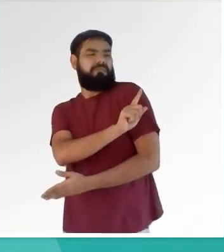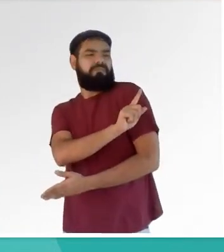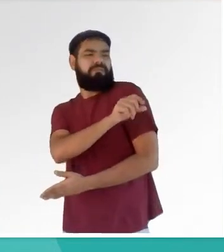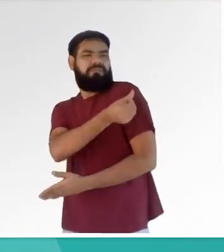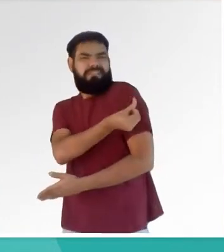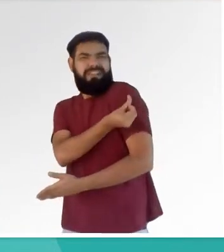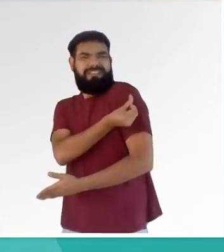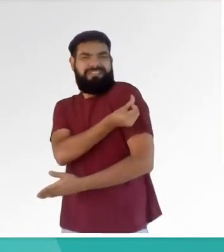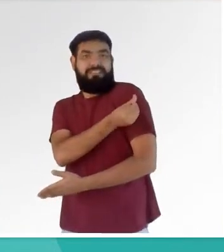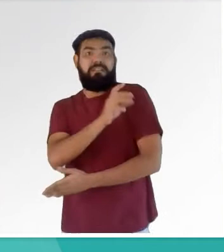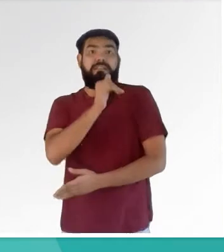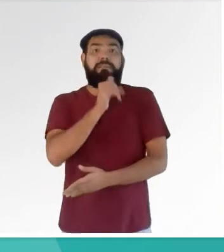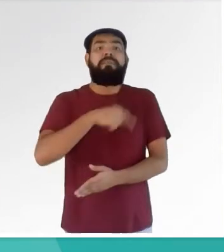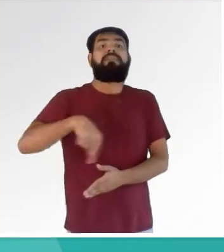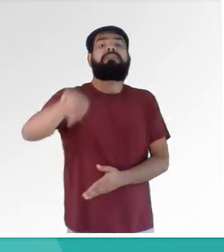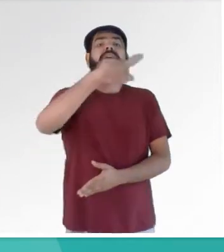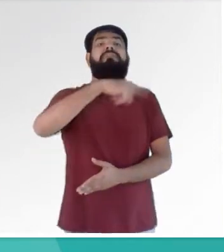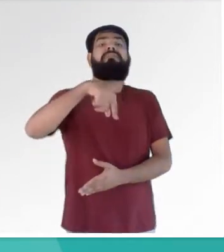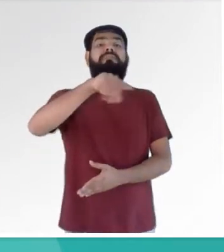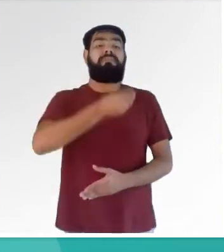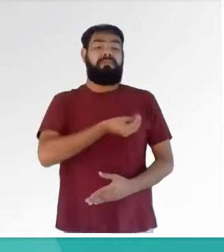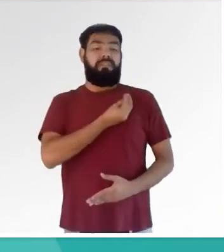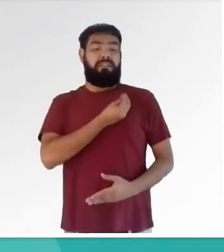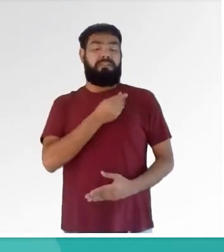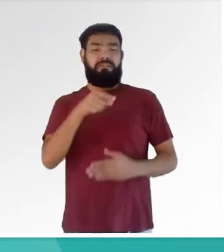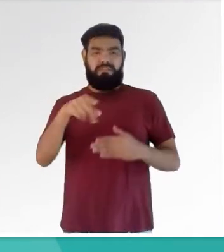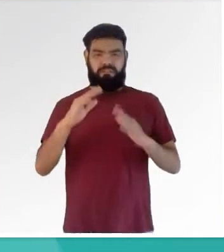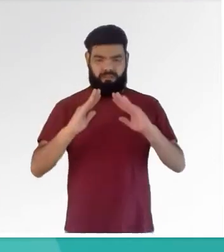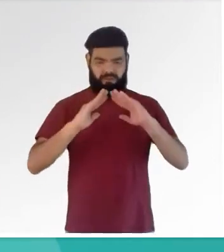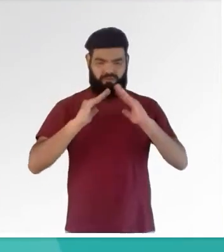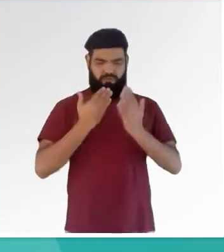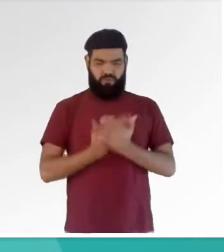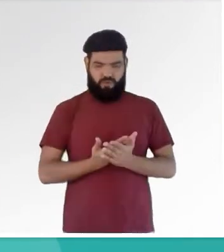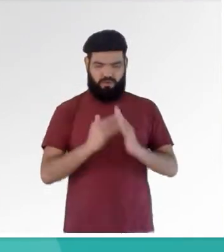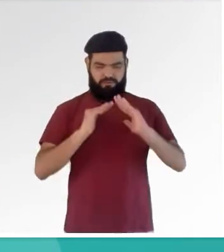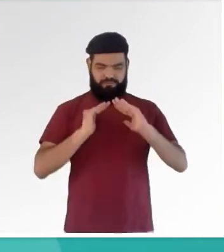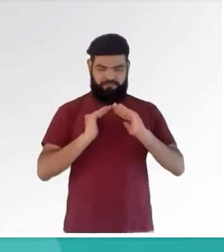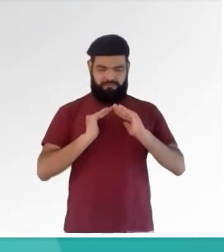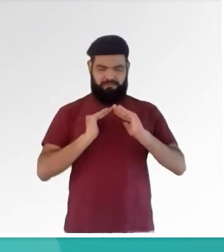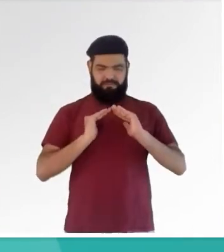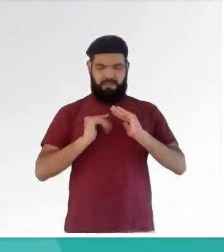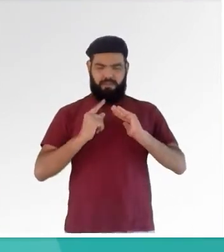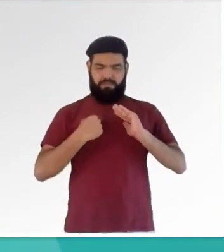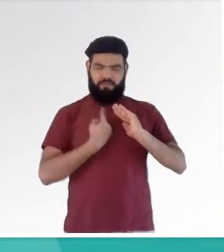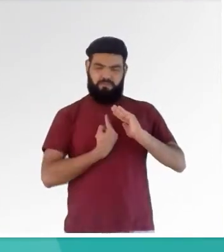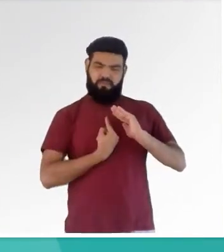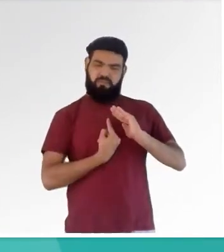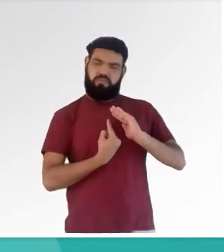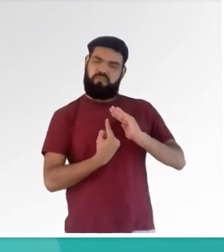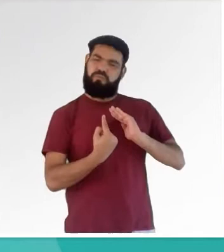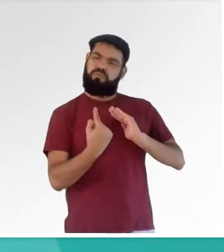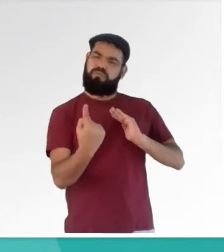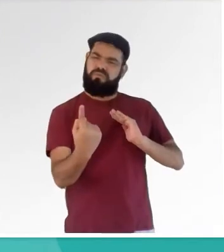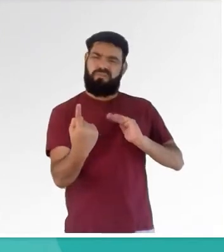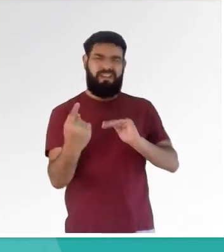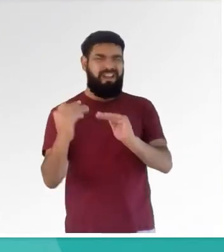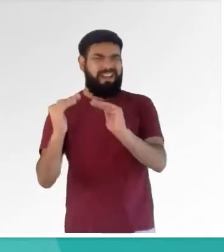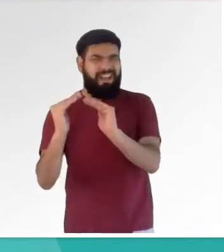vida de vocês, fora da escola também, vocês têm uma religião? Vocês praticam uma